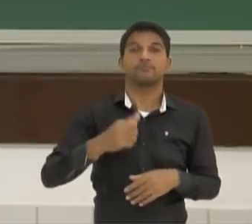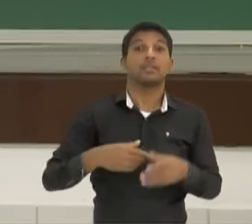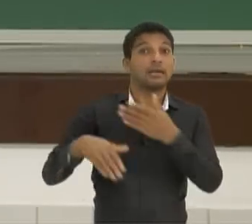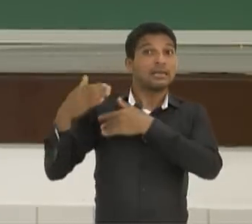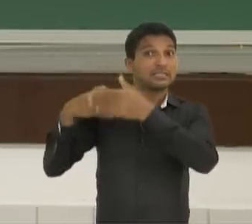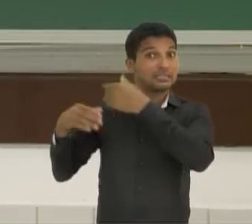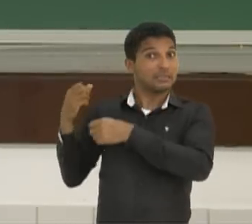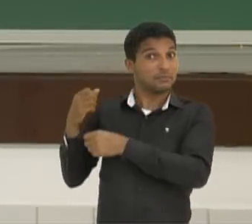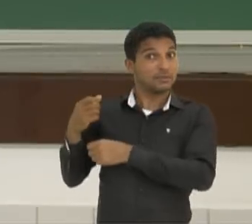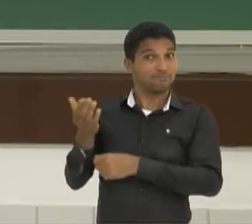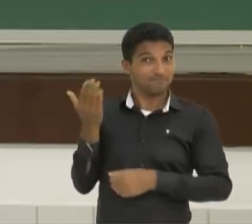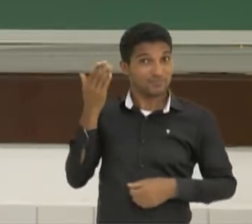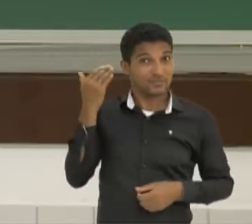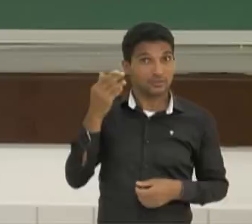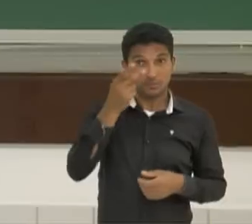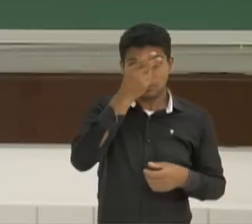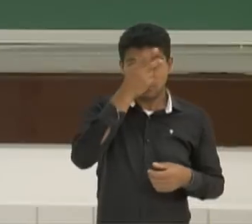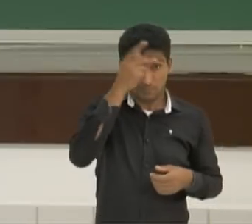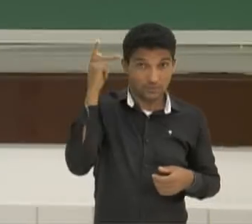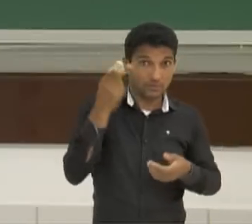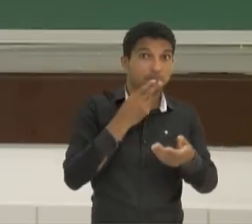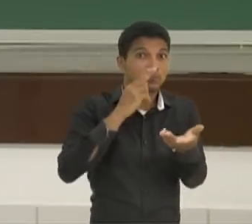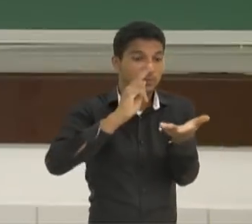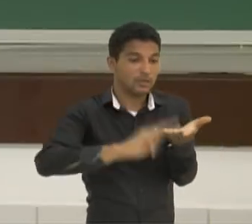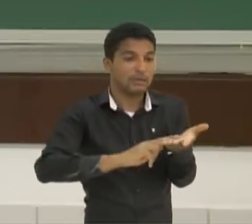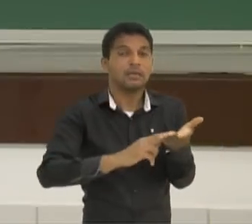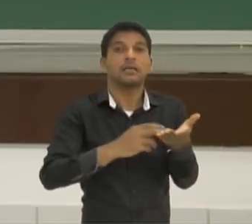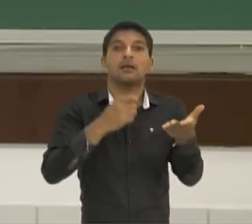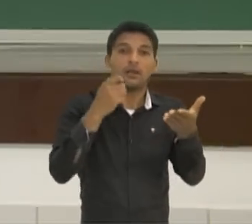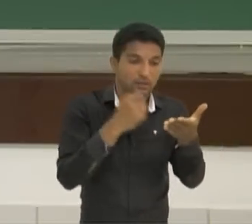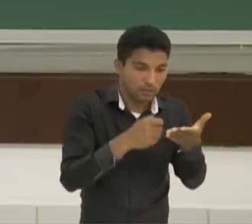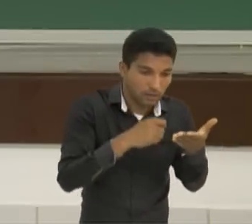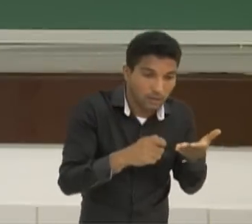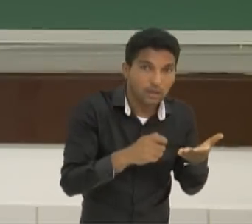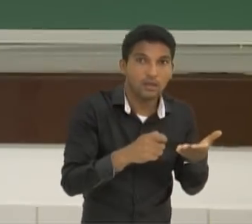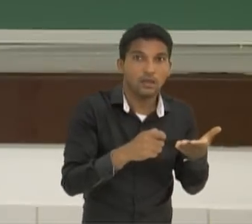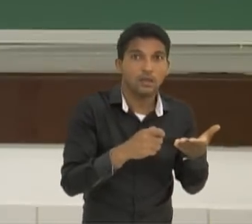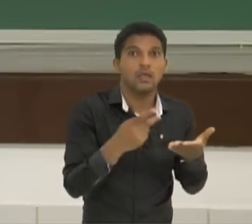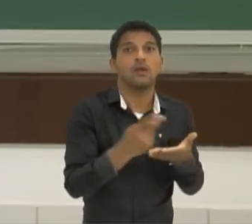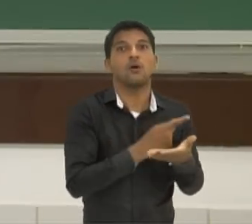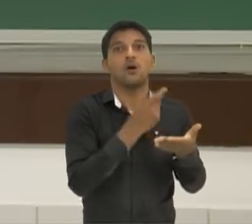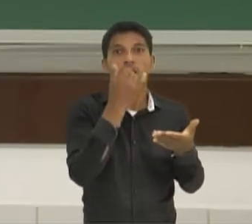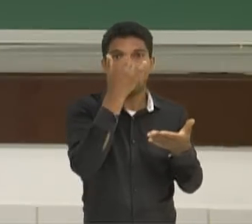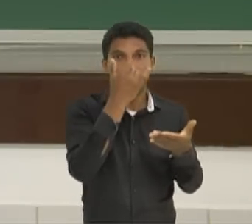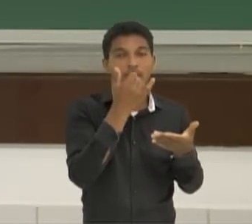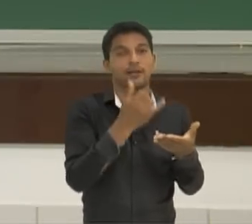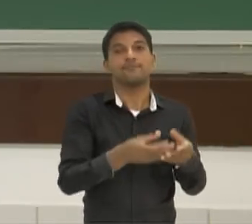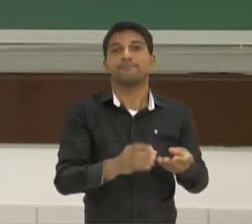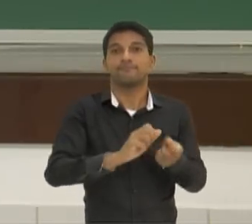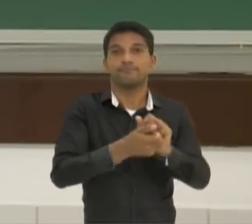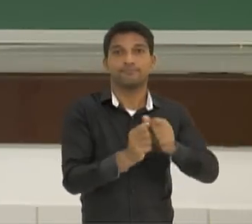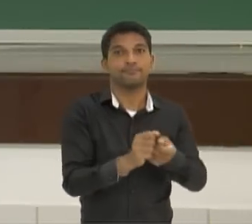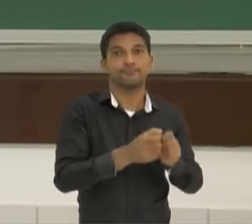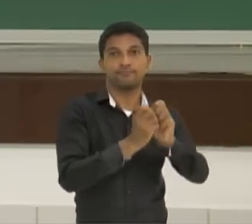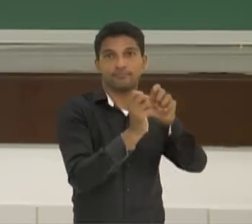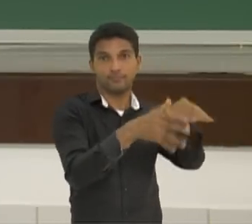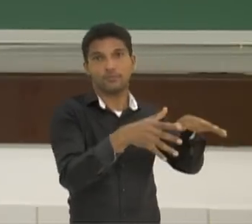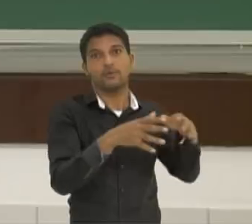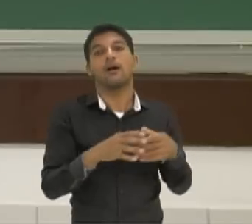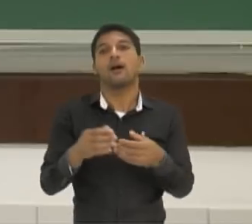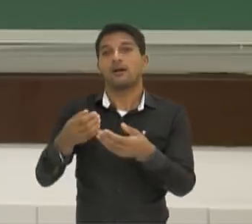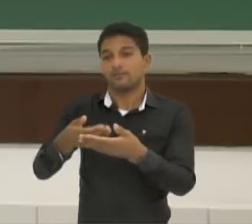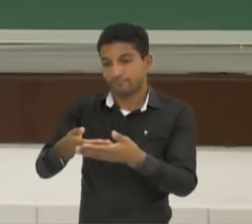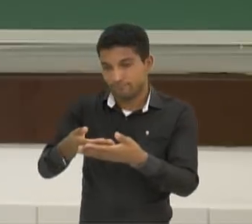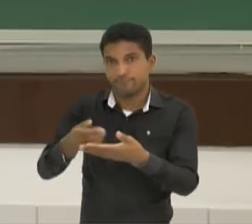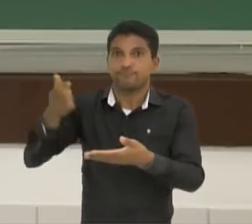pessoas erravam alguma coisa e não tendo como apagar, tinha que começar outra carta novamente, reescrever tudo de novo, né? Então